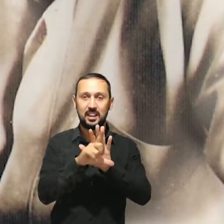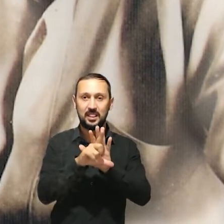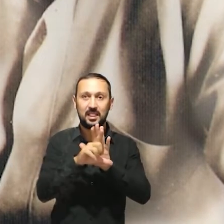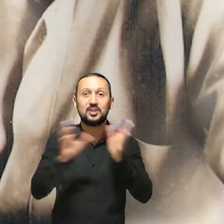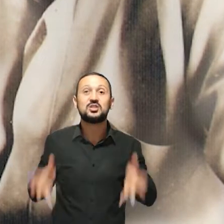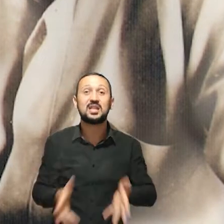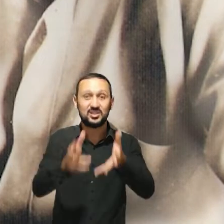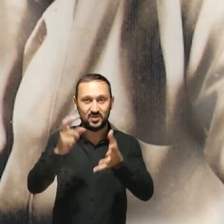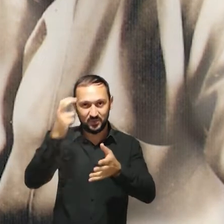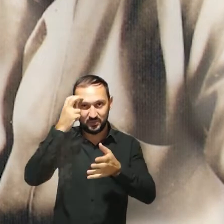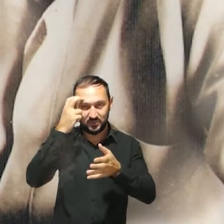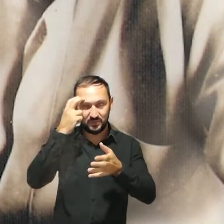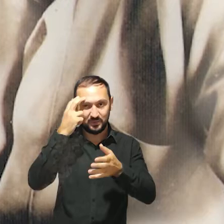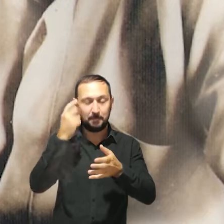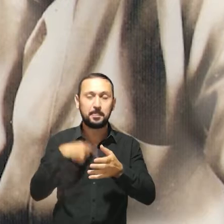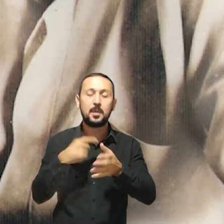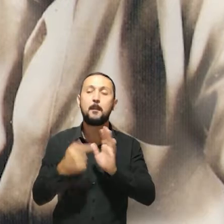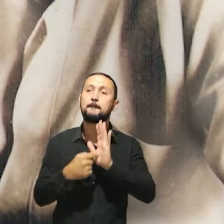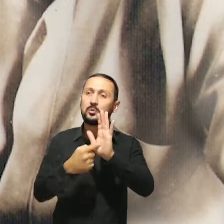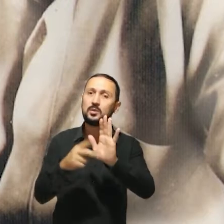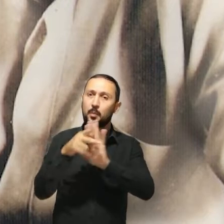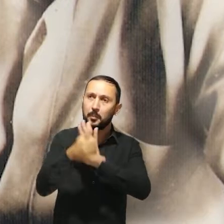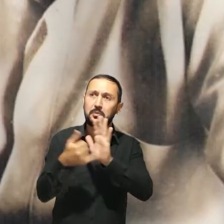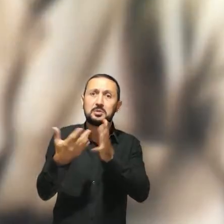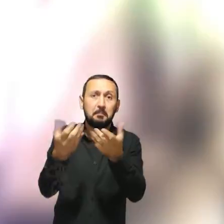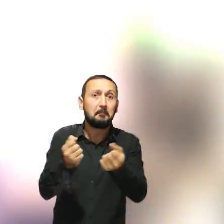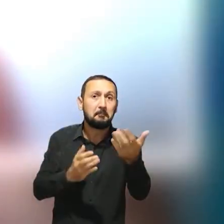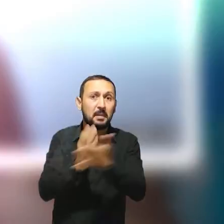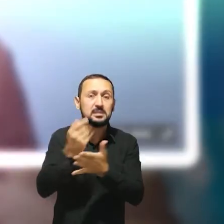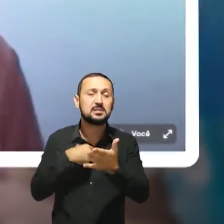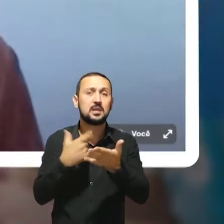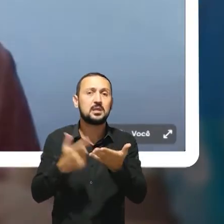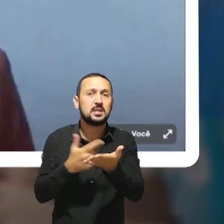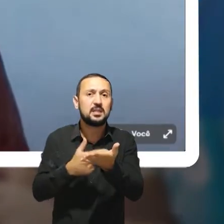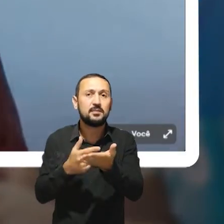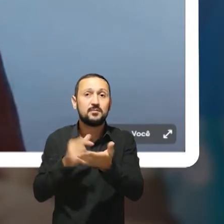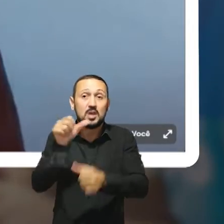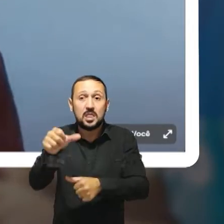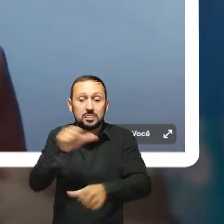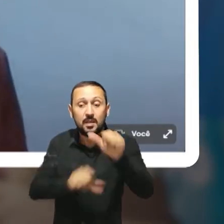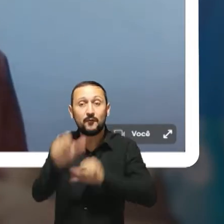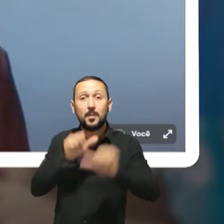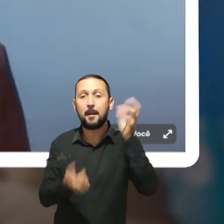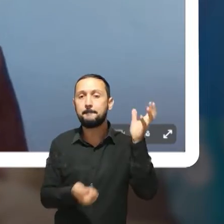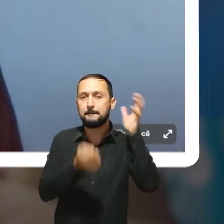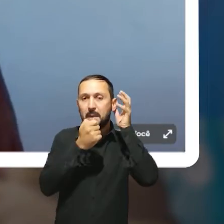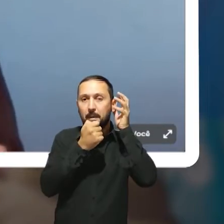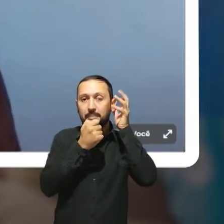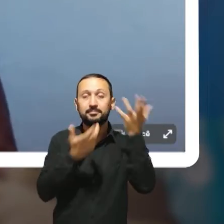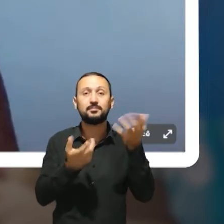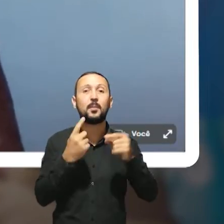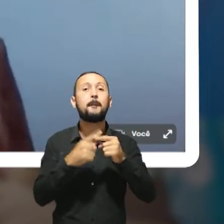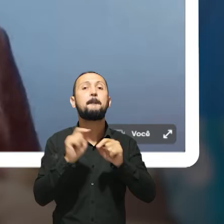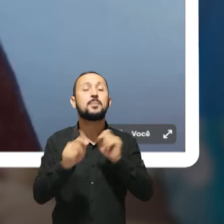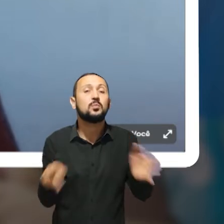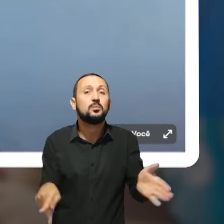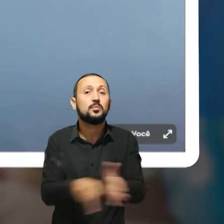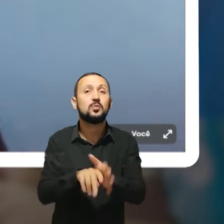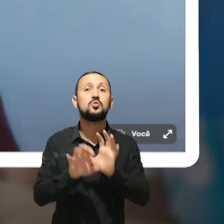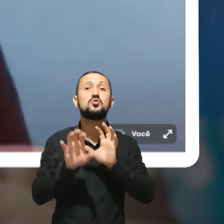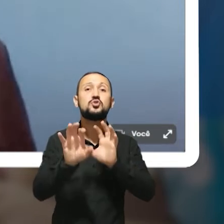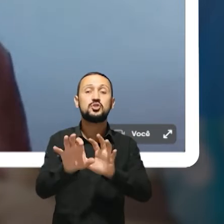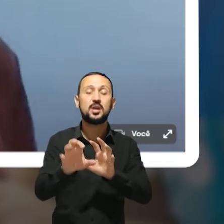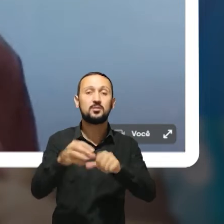Aldir Blanc, eu acabei concorrendo e apresentando a ideia de trazer o livro para um podcast. Um podcast porque é